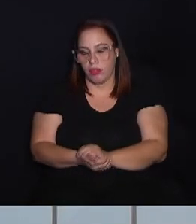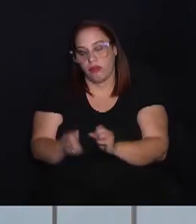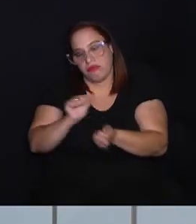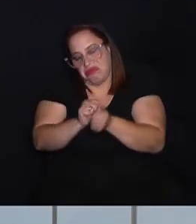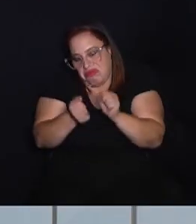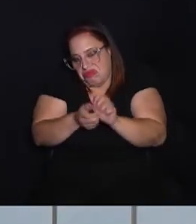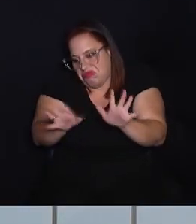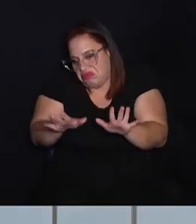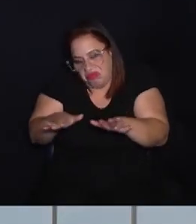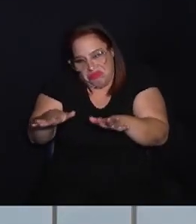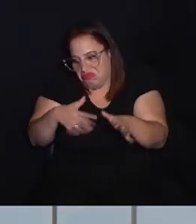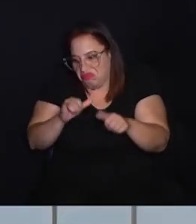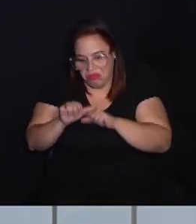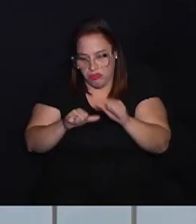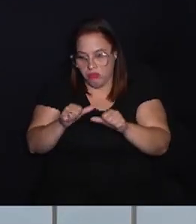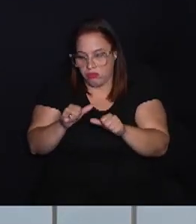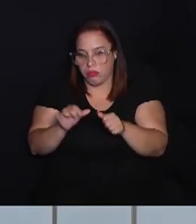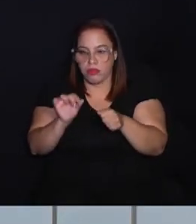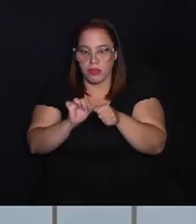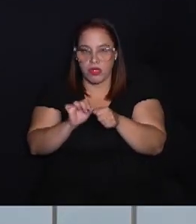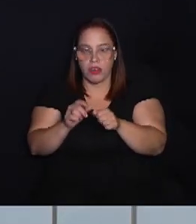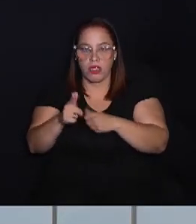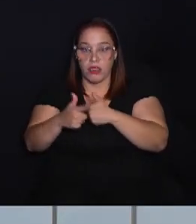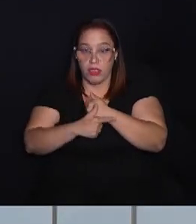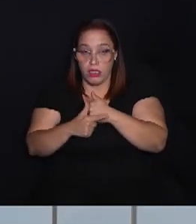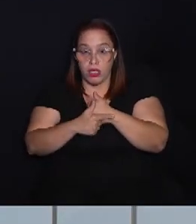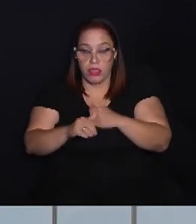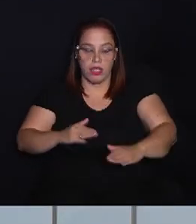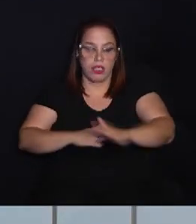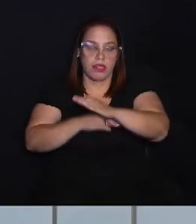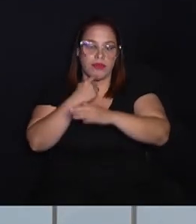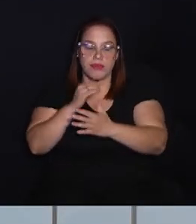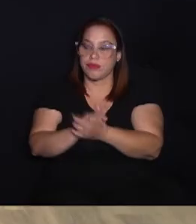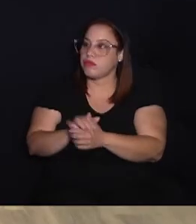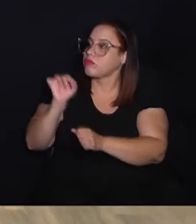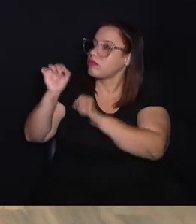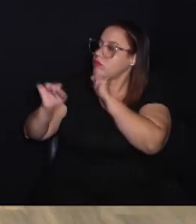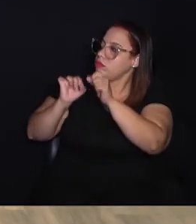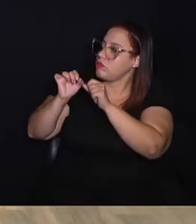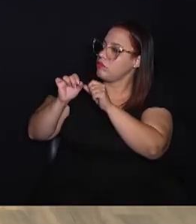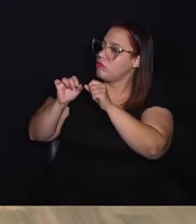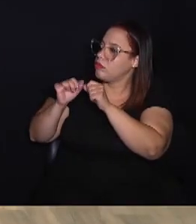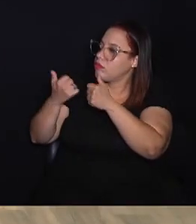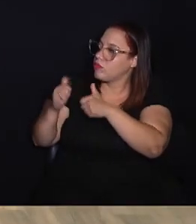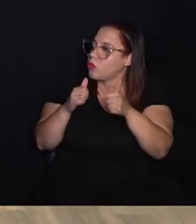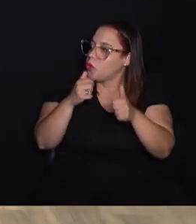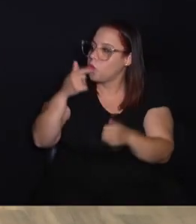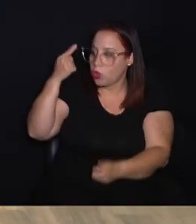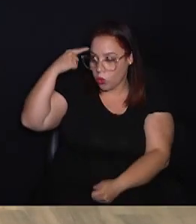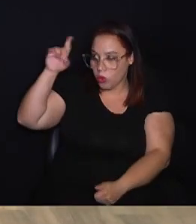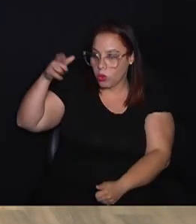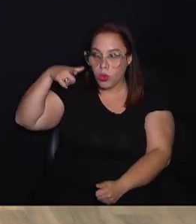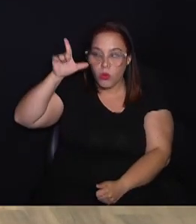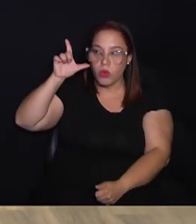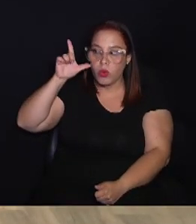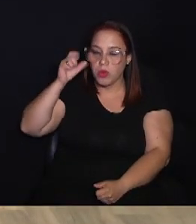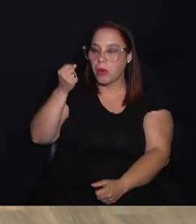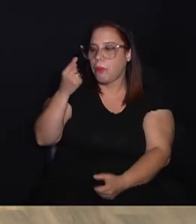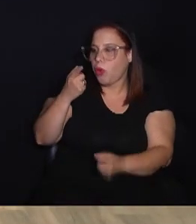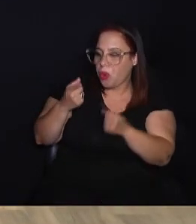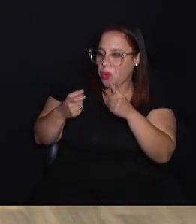as 2 primeiras ou 3, o voto era em cédula, né? Sim. Tá certo? Então a pessoa escrevia lá nome, número, e o processo